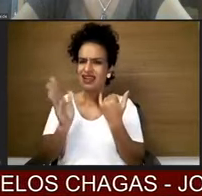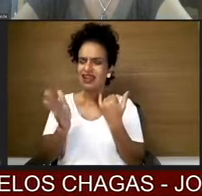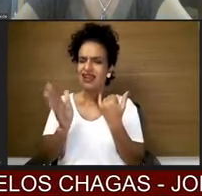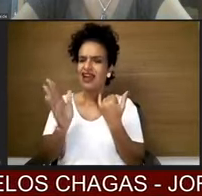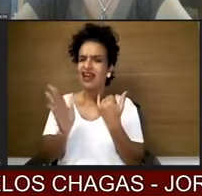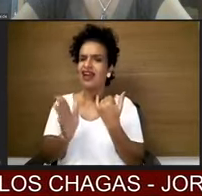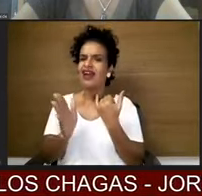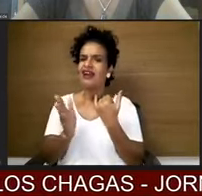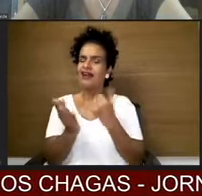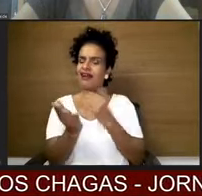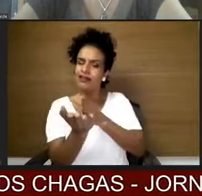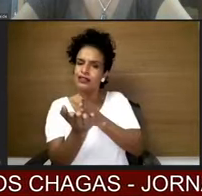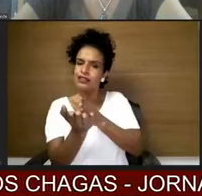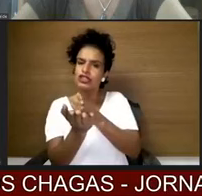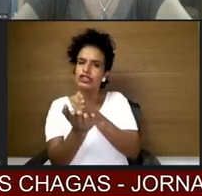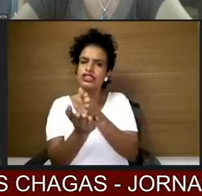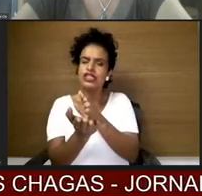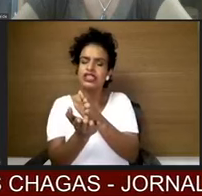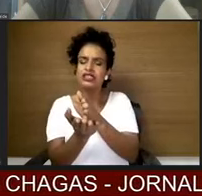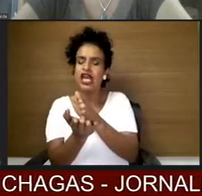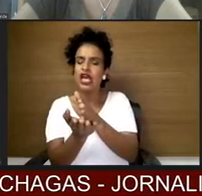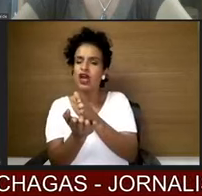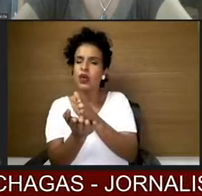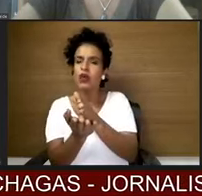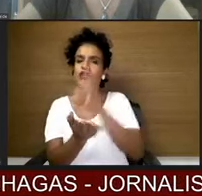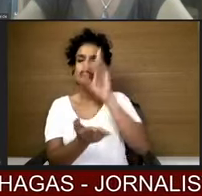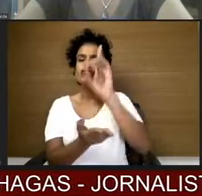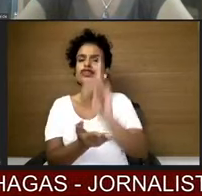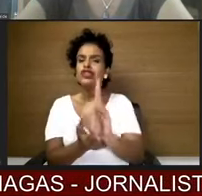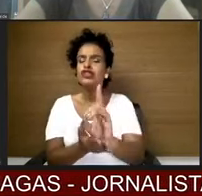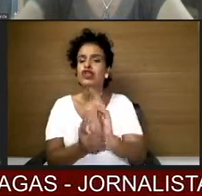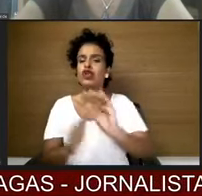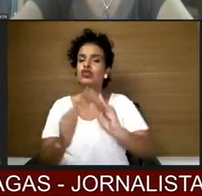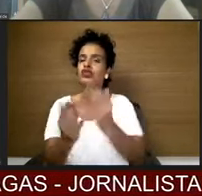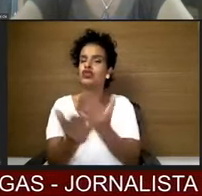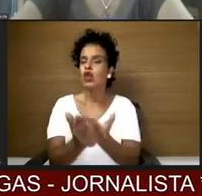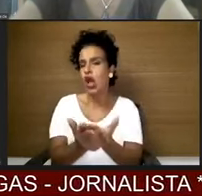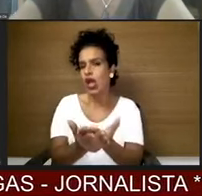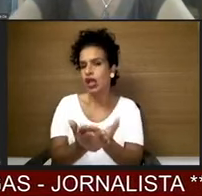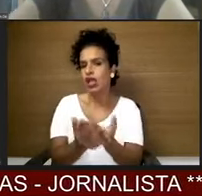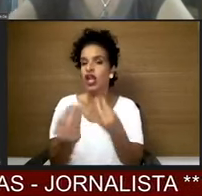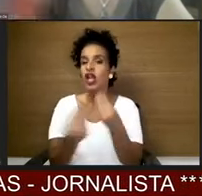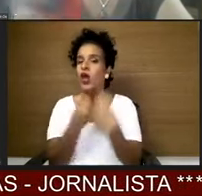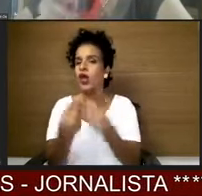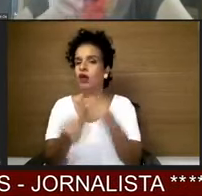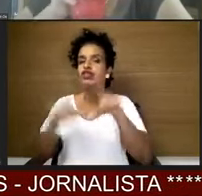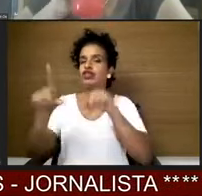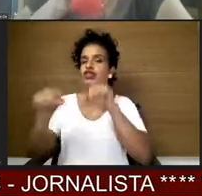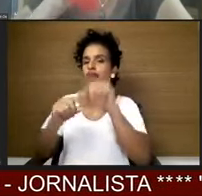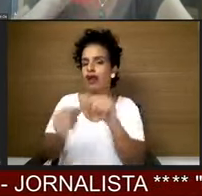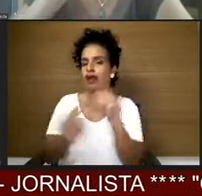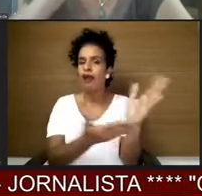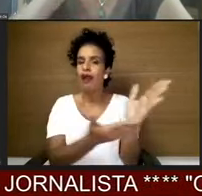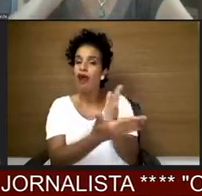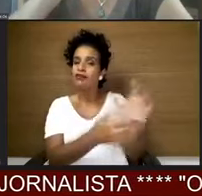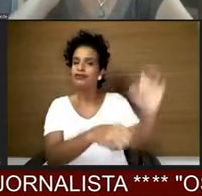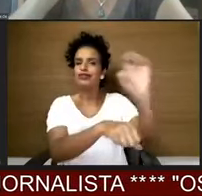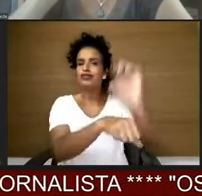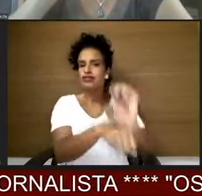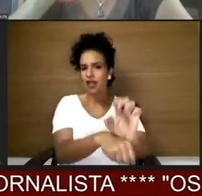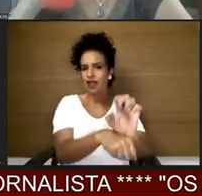direções de escola. Tá? Alguns estados são eleitos, outros estados são escolhidos